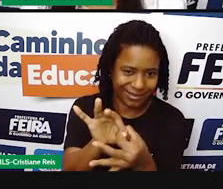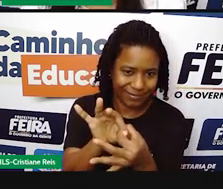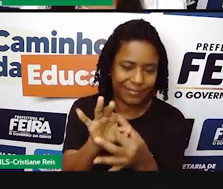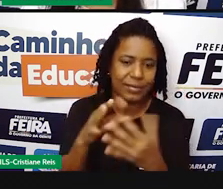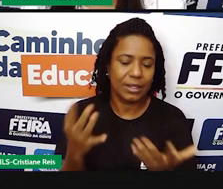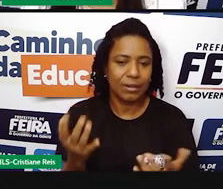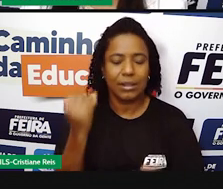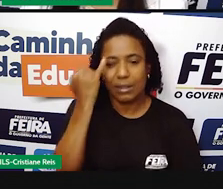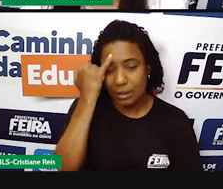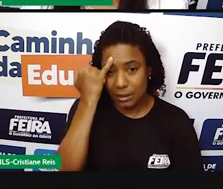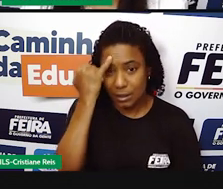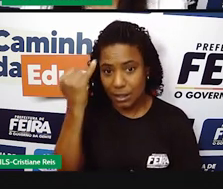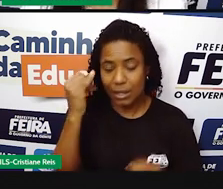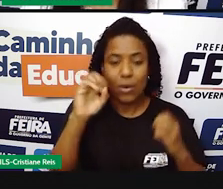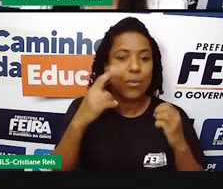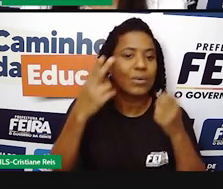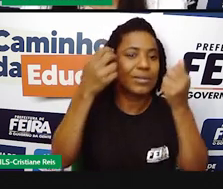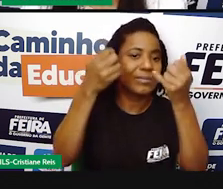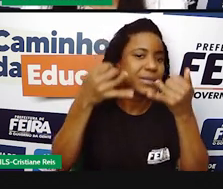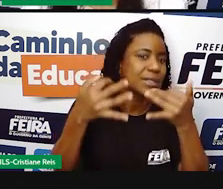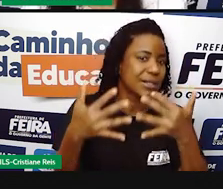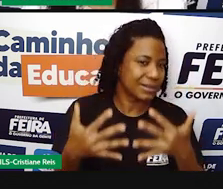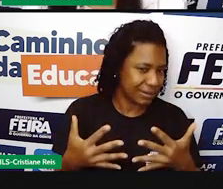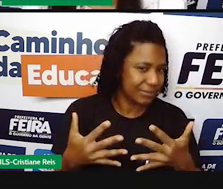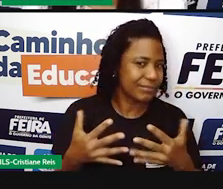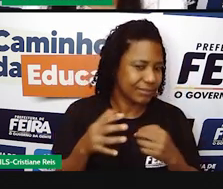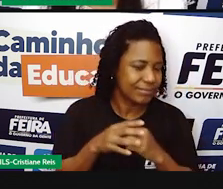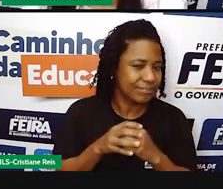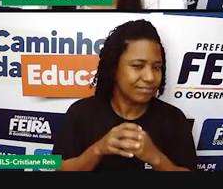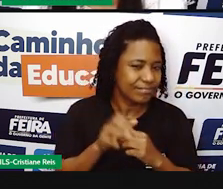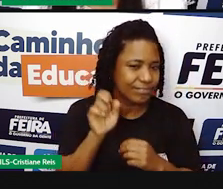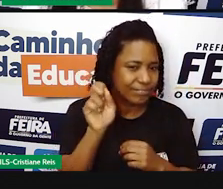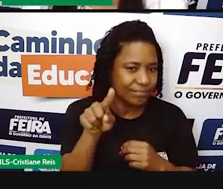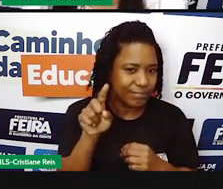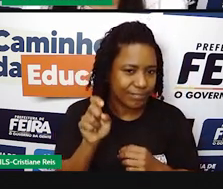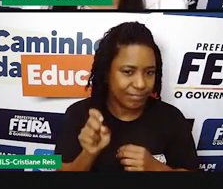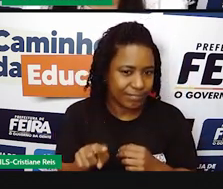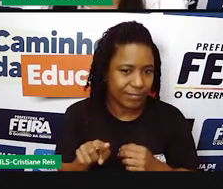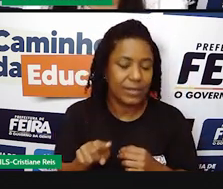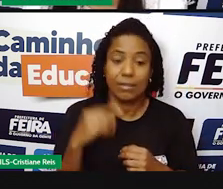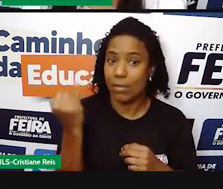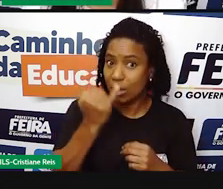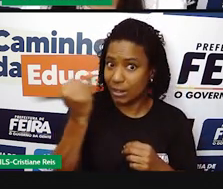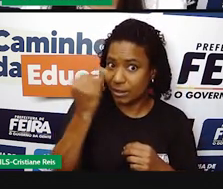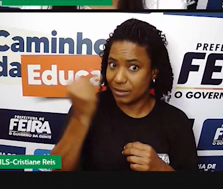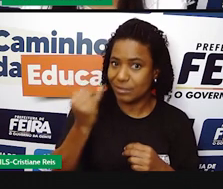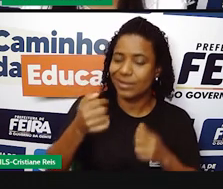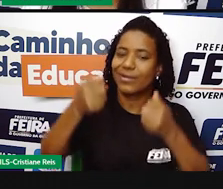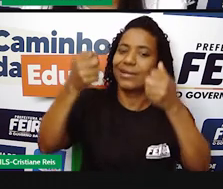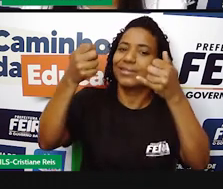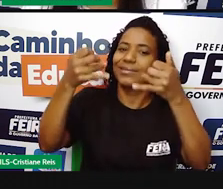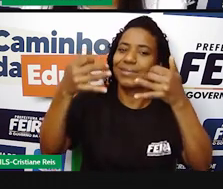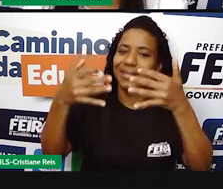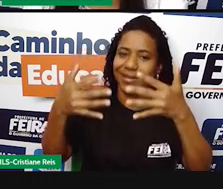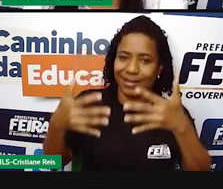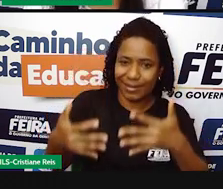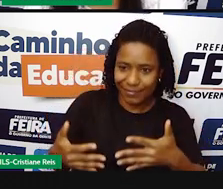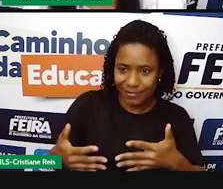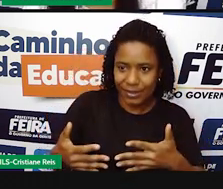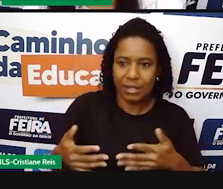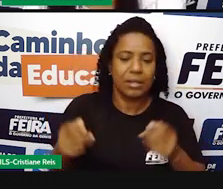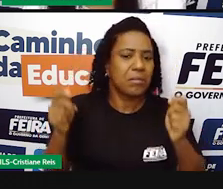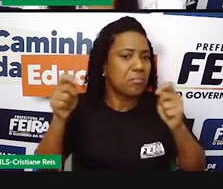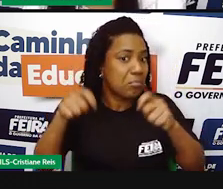uma ideia, uma explicação, né, se colocar antes aí os dois pontos. Também podem aparecer nos